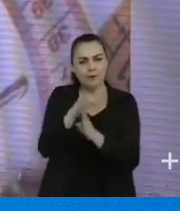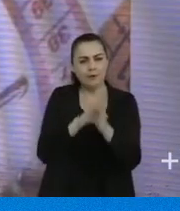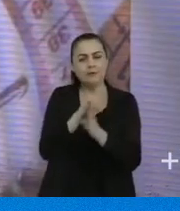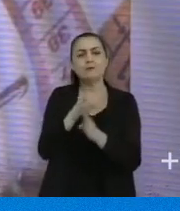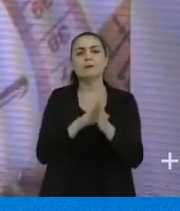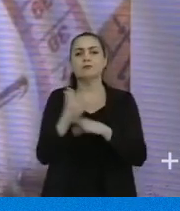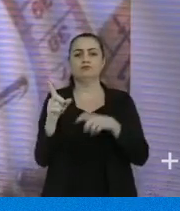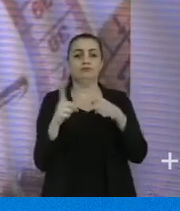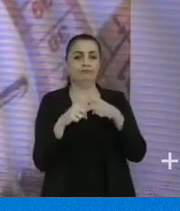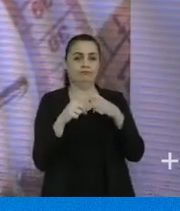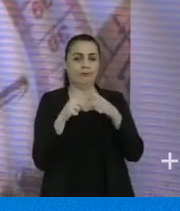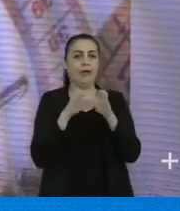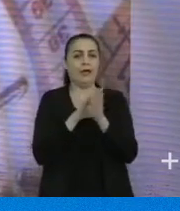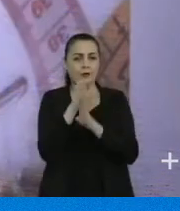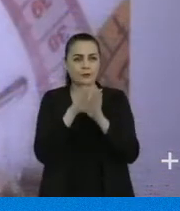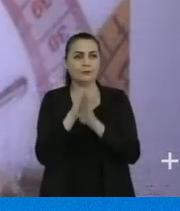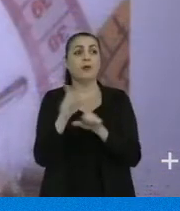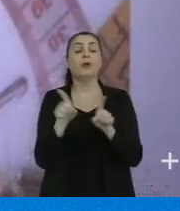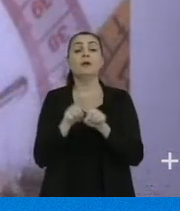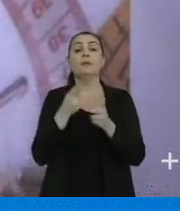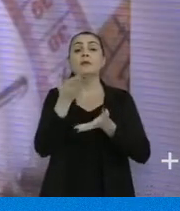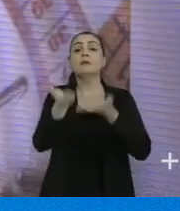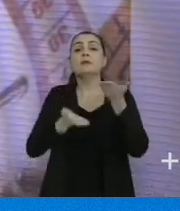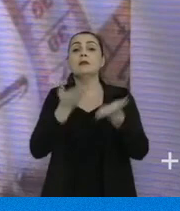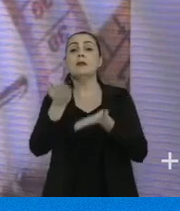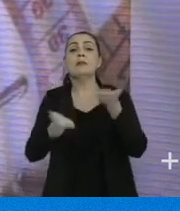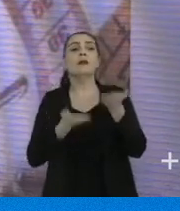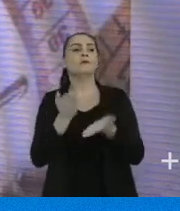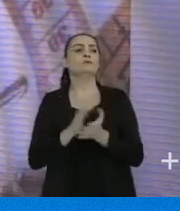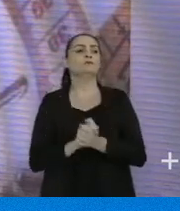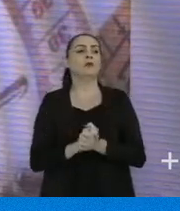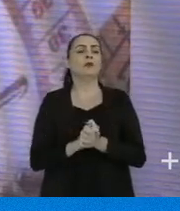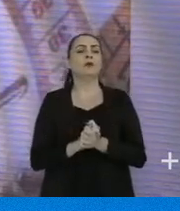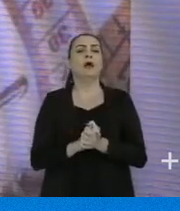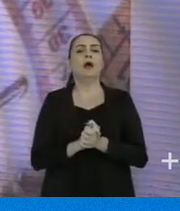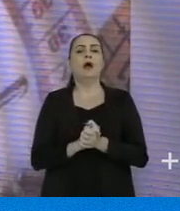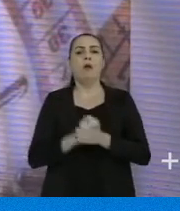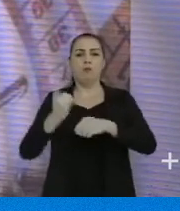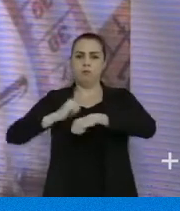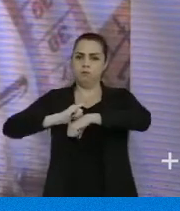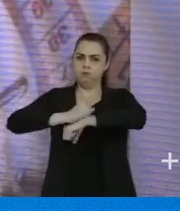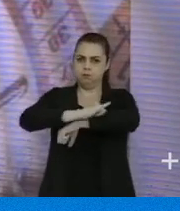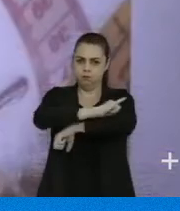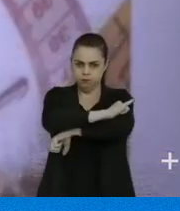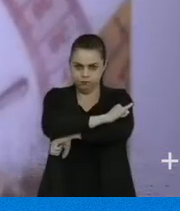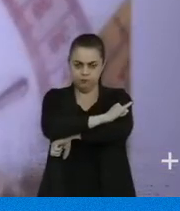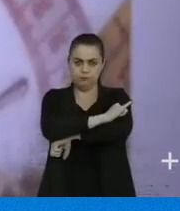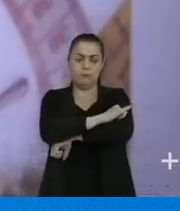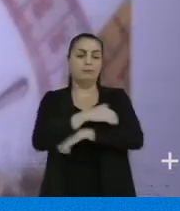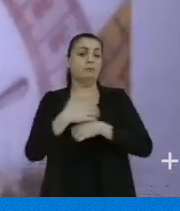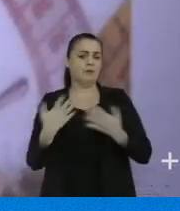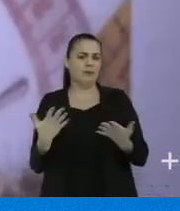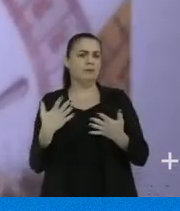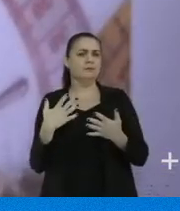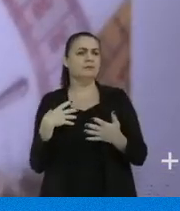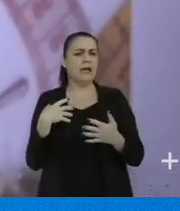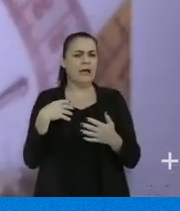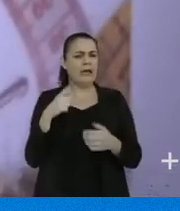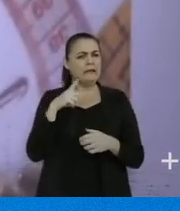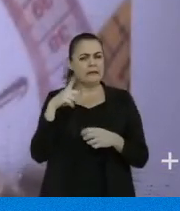recomendadas, e o tratamento da obesidade. Então, para ter síndrome metabólica precisa ter obesidade? Não é